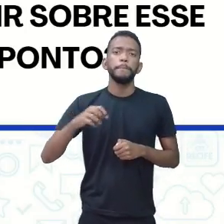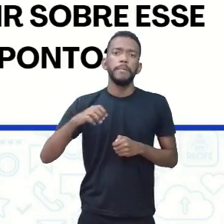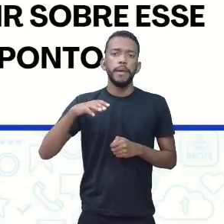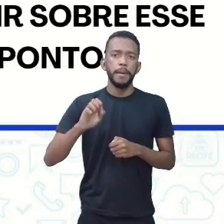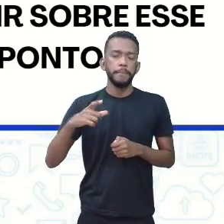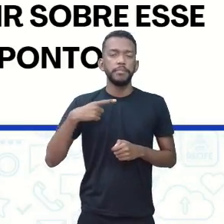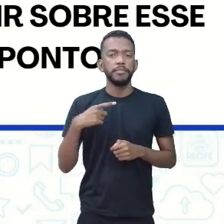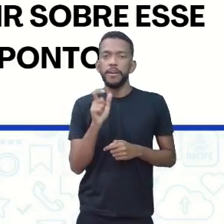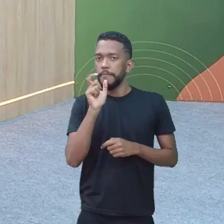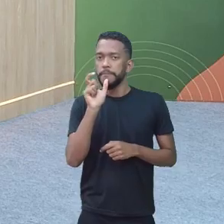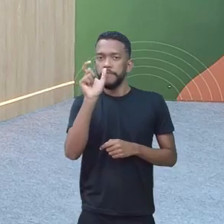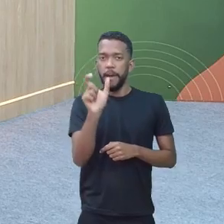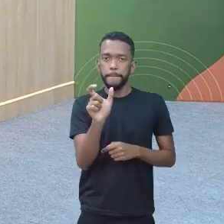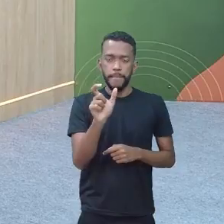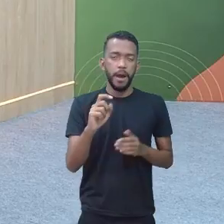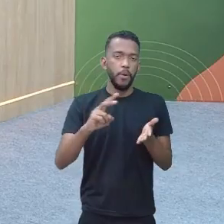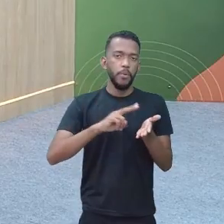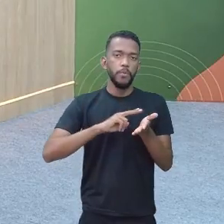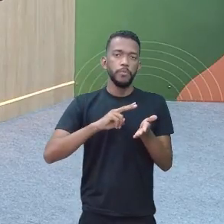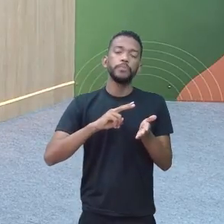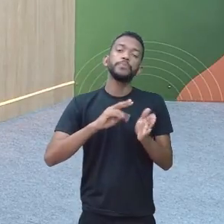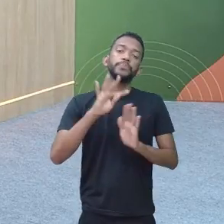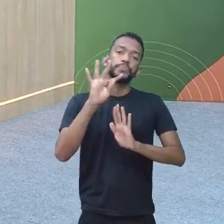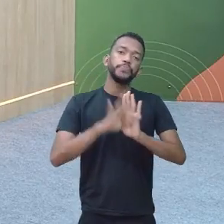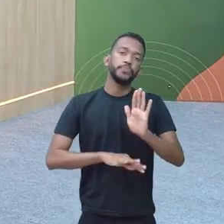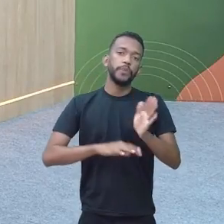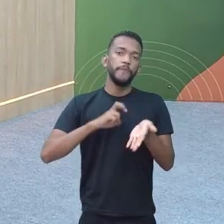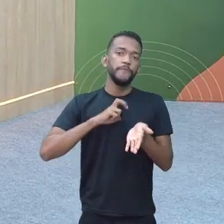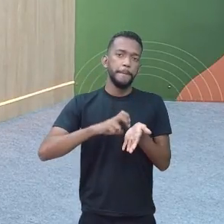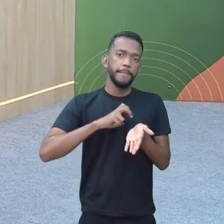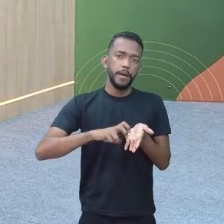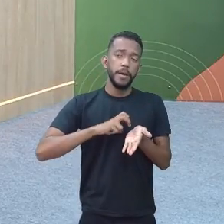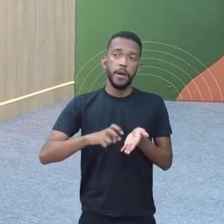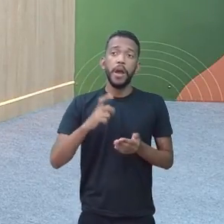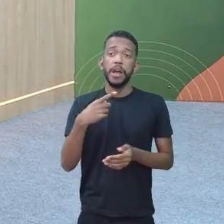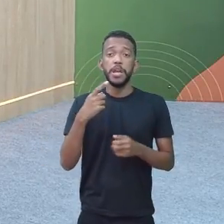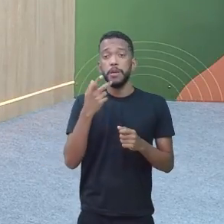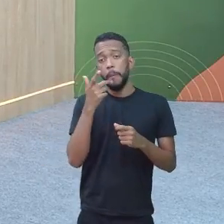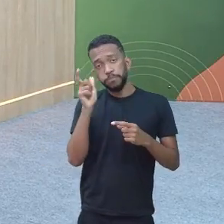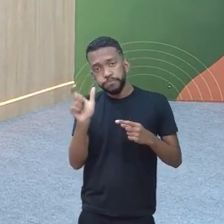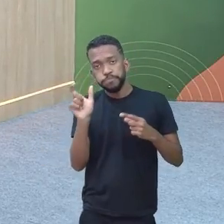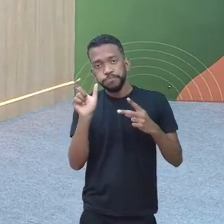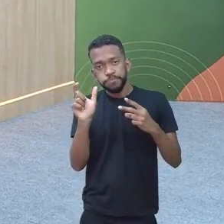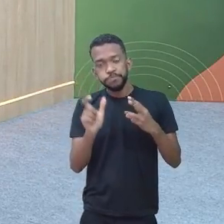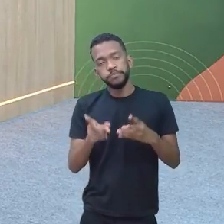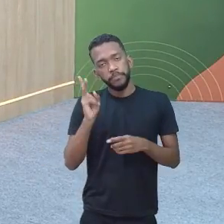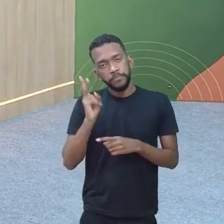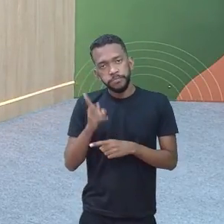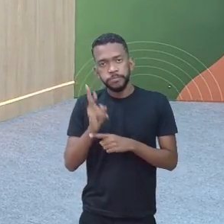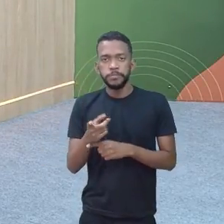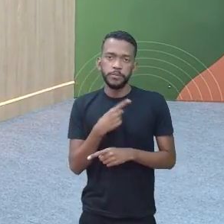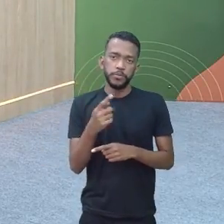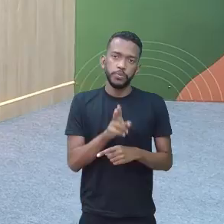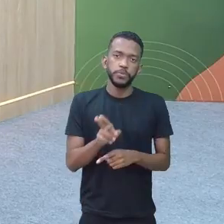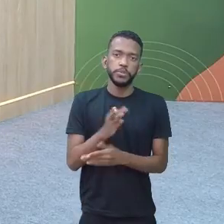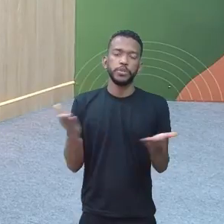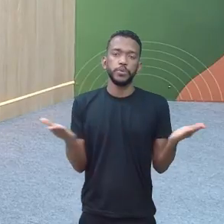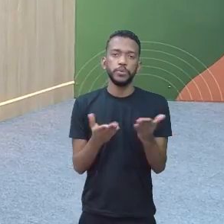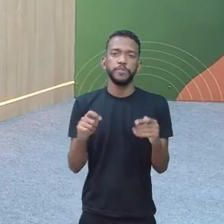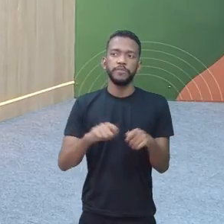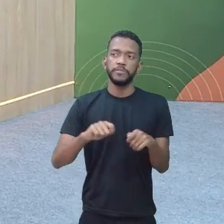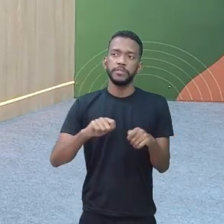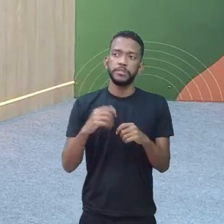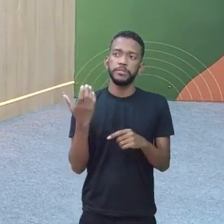é verbal. Então, por exemplo, uma expressão que a gente repete muito na internet, uma expressão que eu usei hoje para fazer um